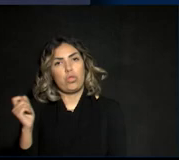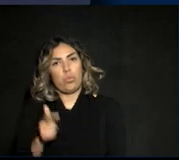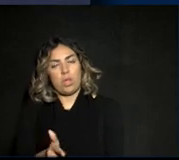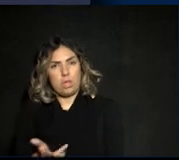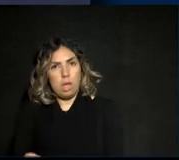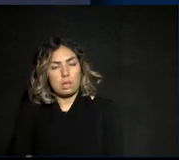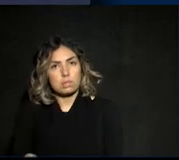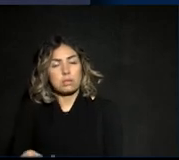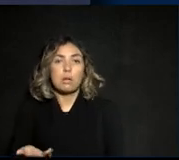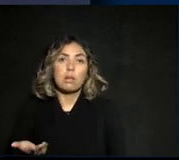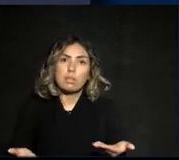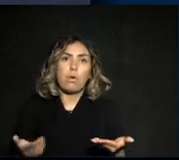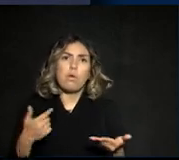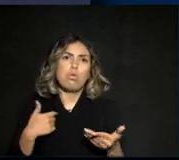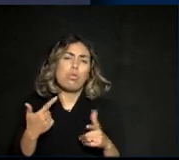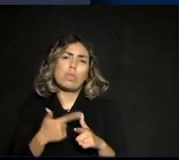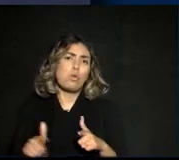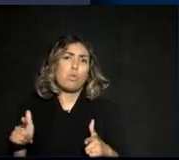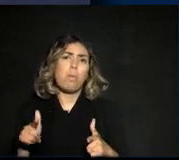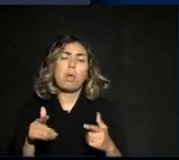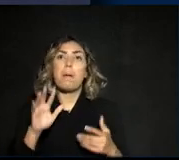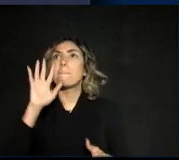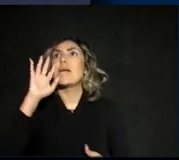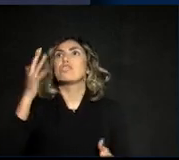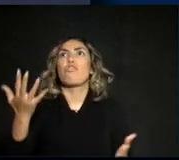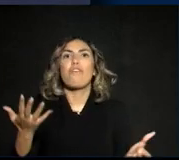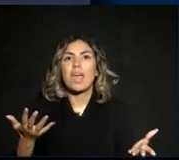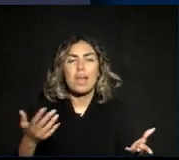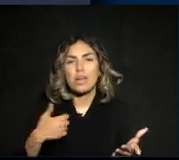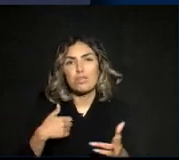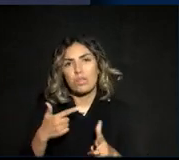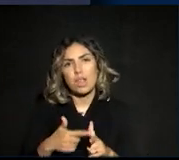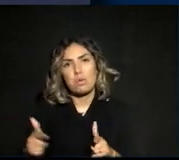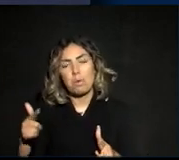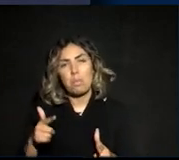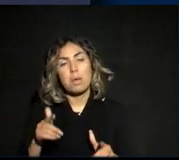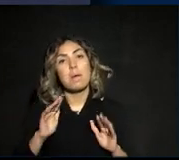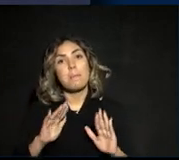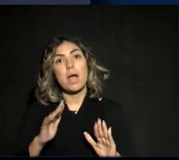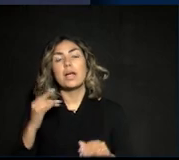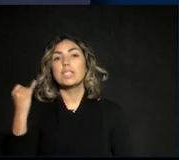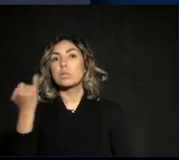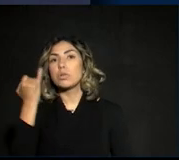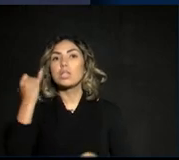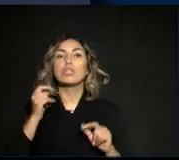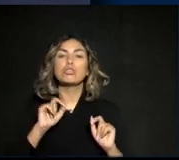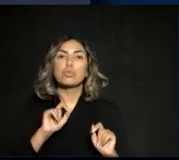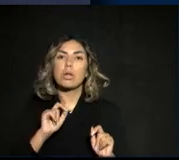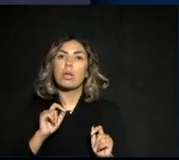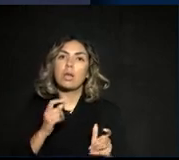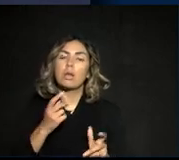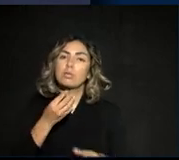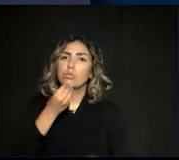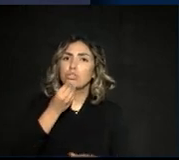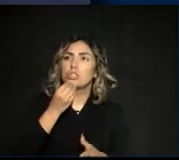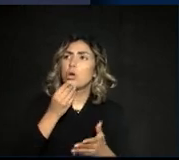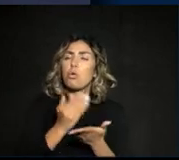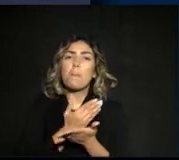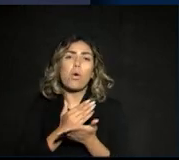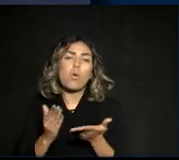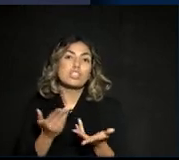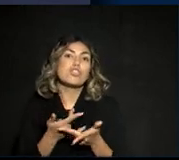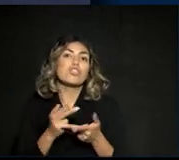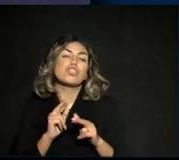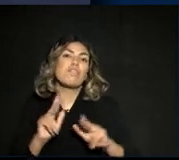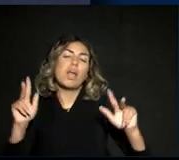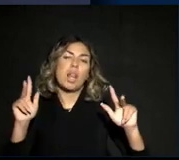Então, eu não tenho problema com a solução, não. Em que pese os méritos, vamos dizer assim, de alguma coisa diferente,